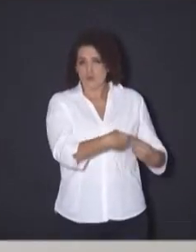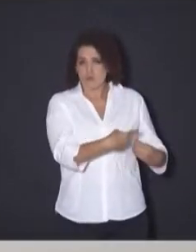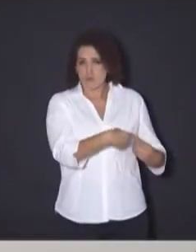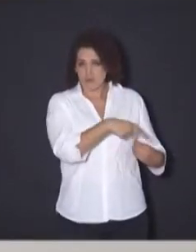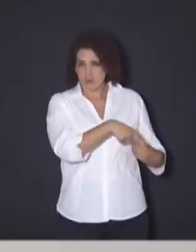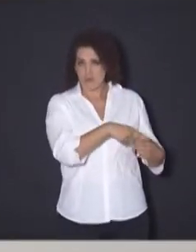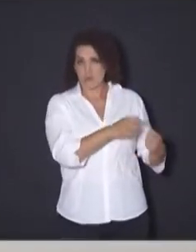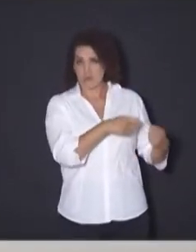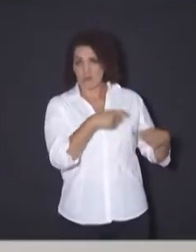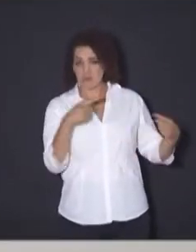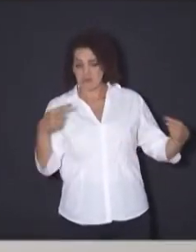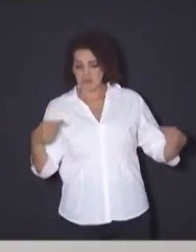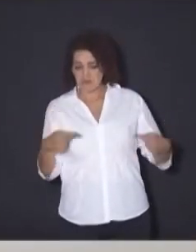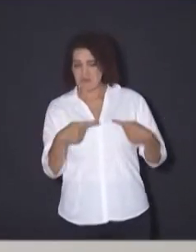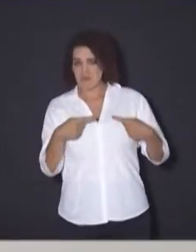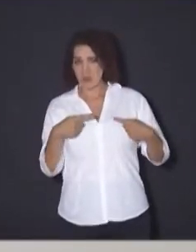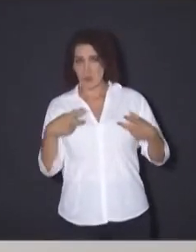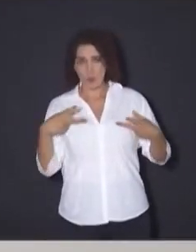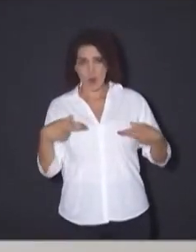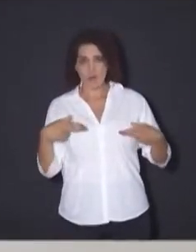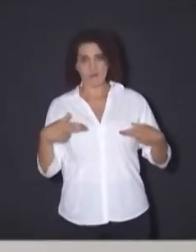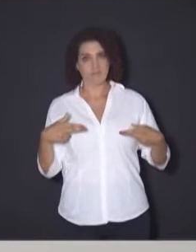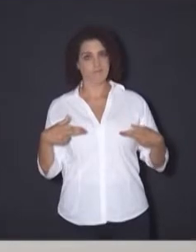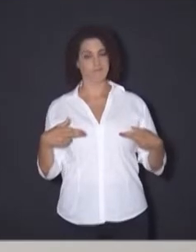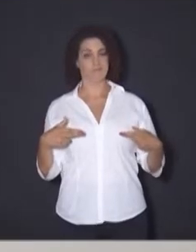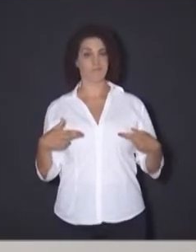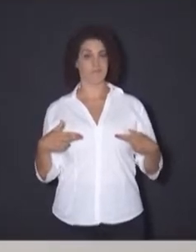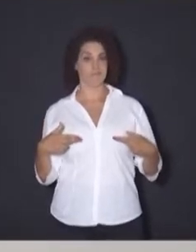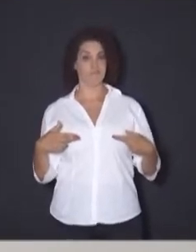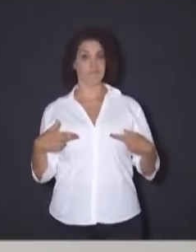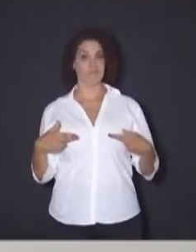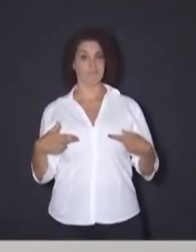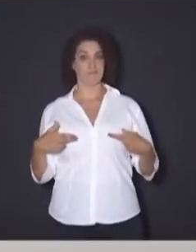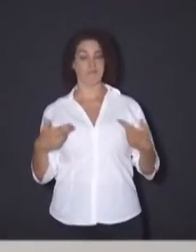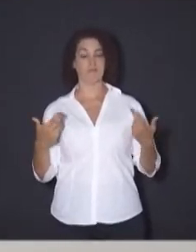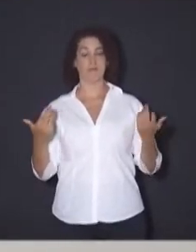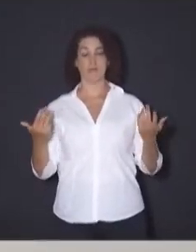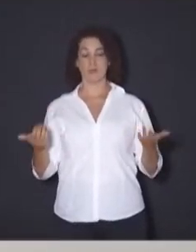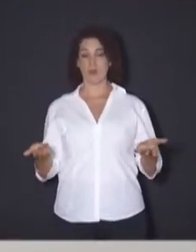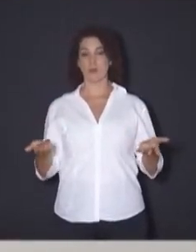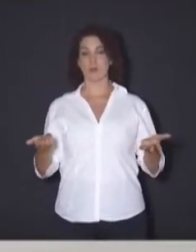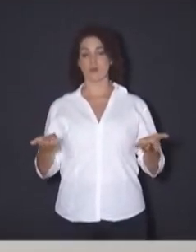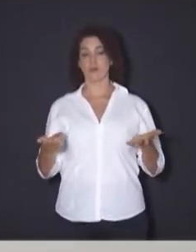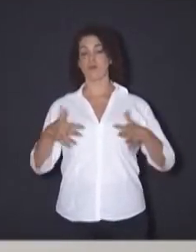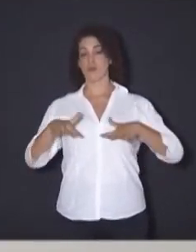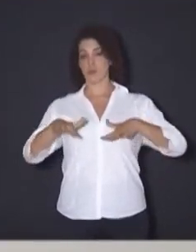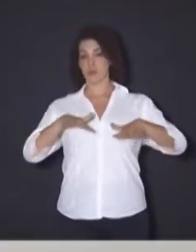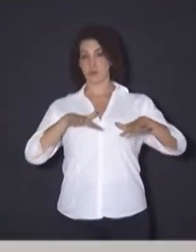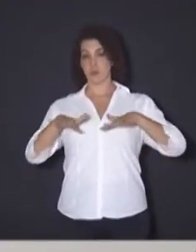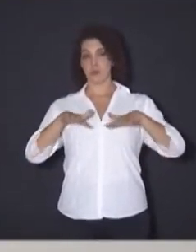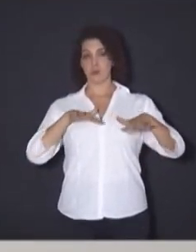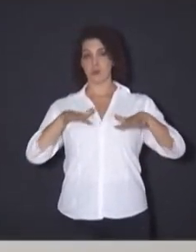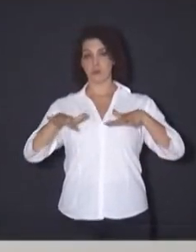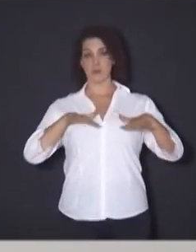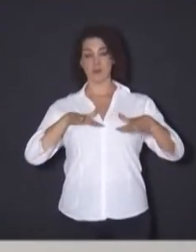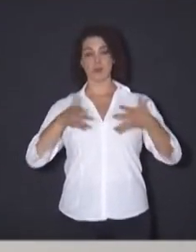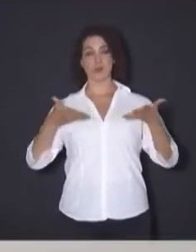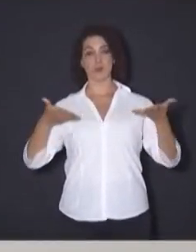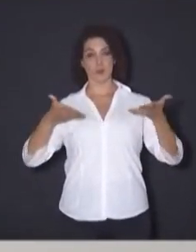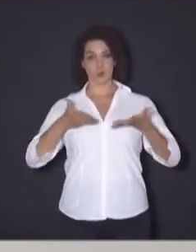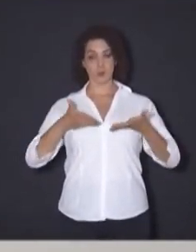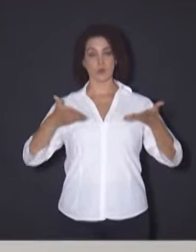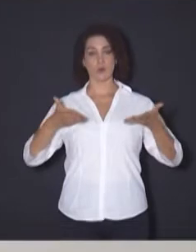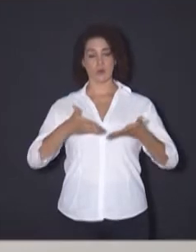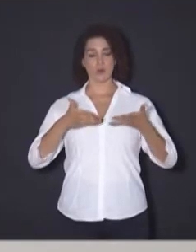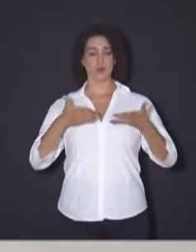então é essa alguns próprios movimentos hoje apesar de todas